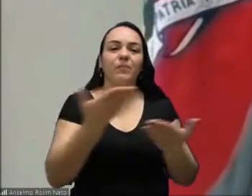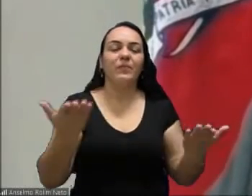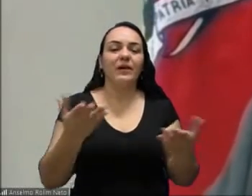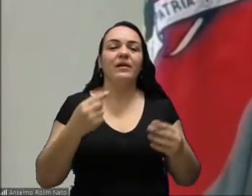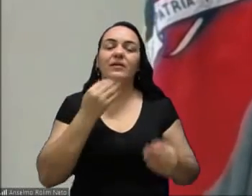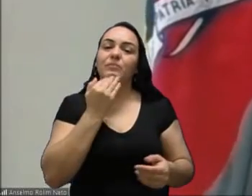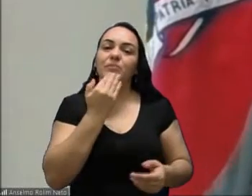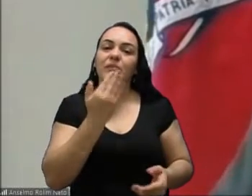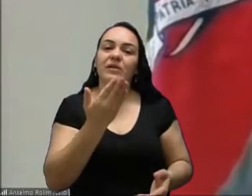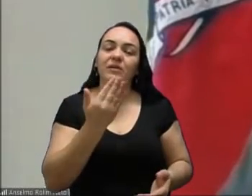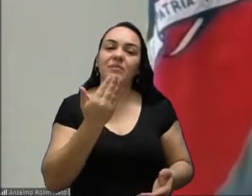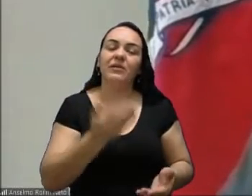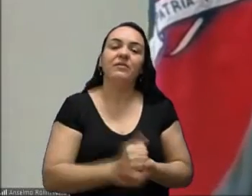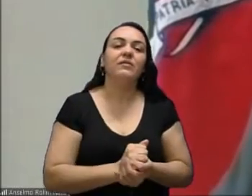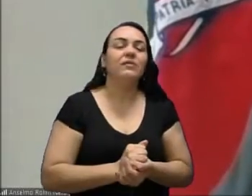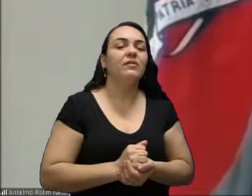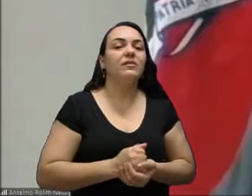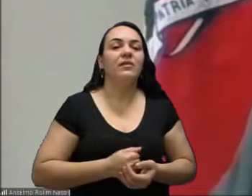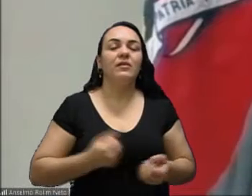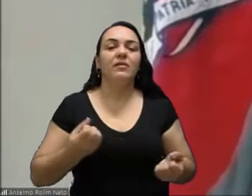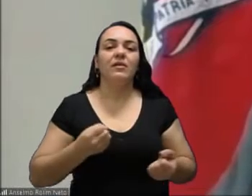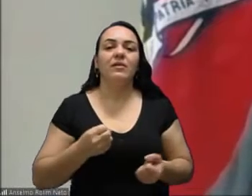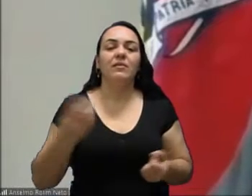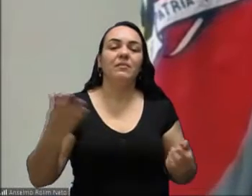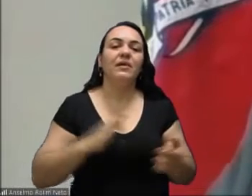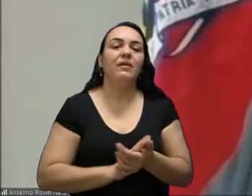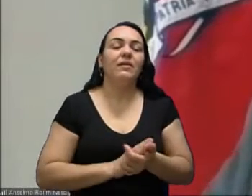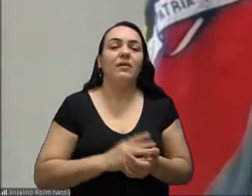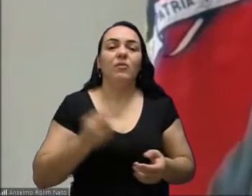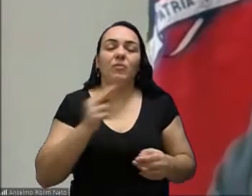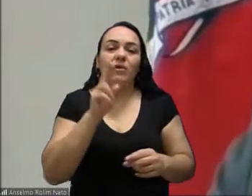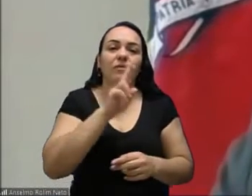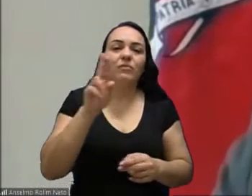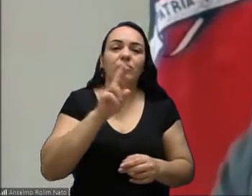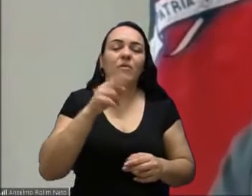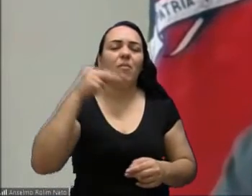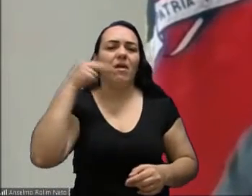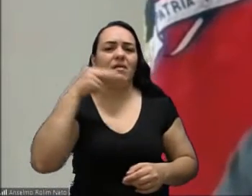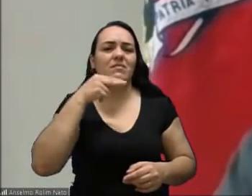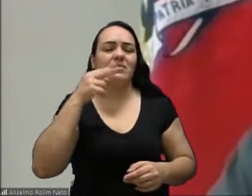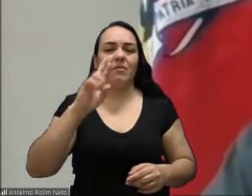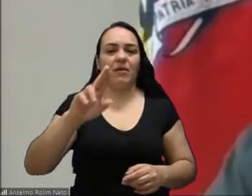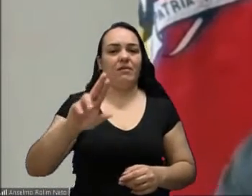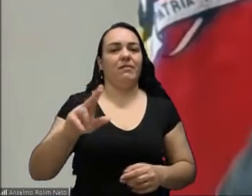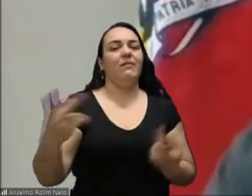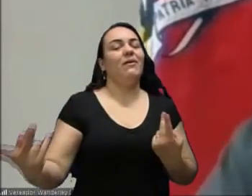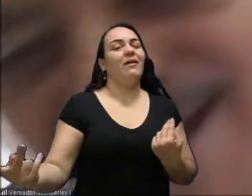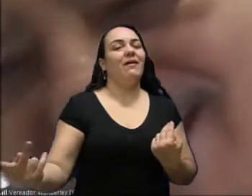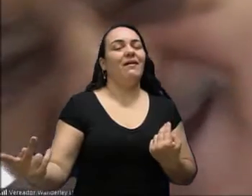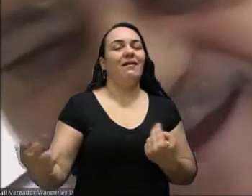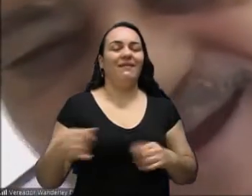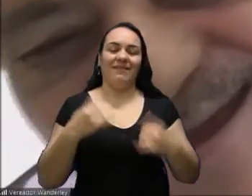pedir que o vereador Anselmo Bás seja chamado por Bastos, porque eu não admito outro Anselmo aqui, senhor presidente.